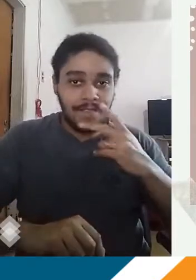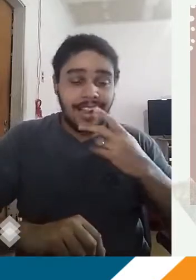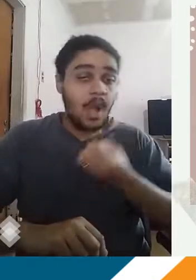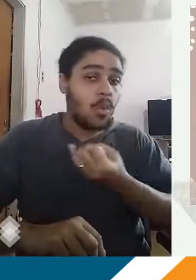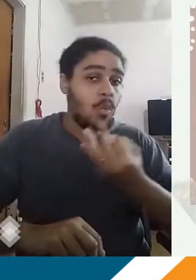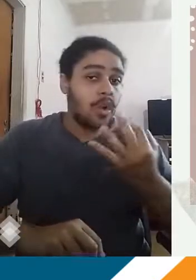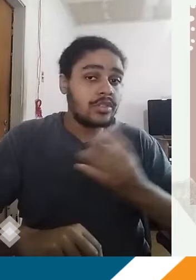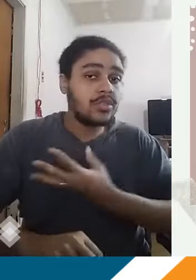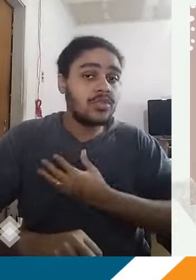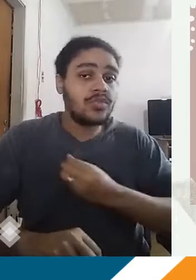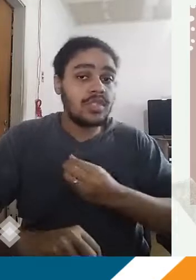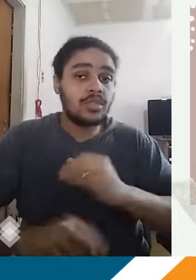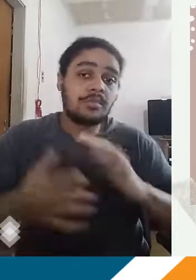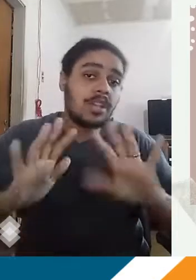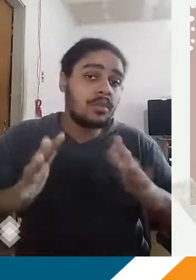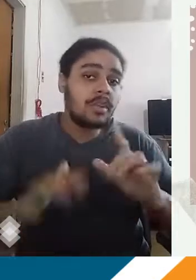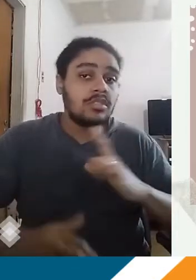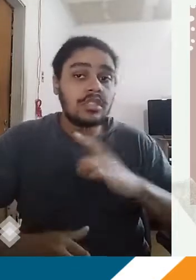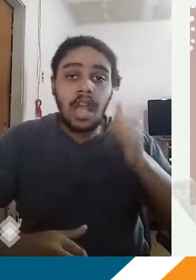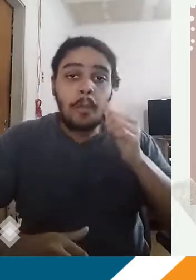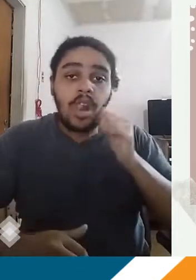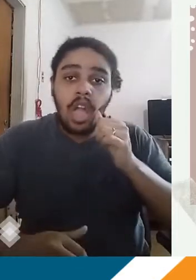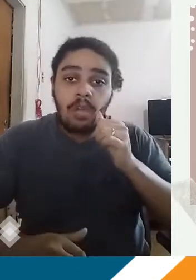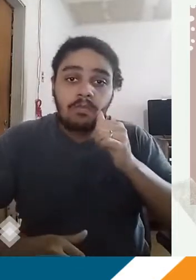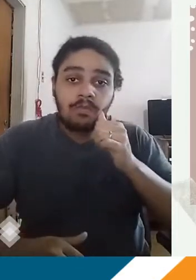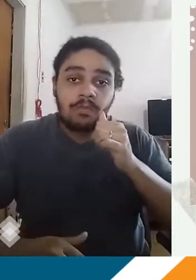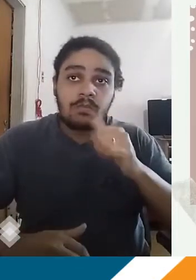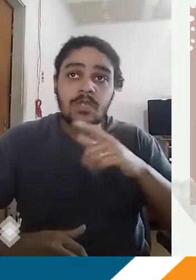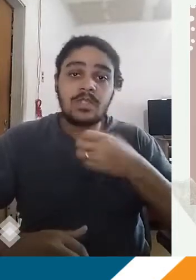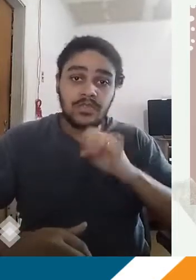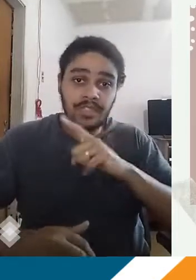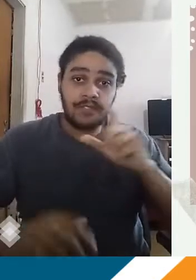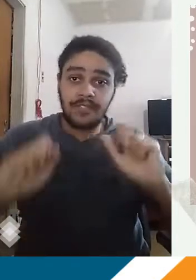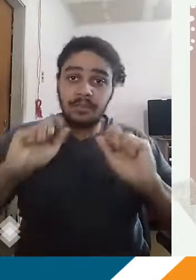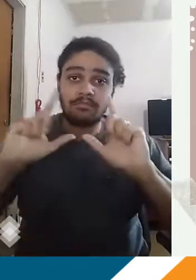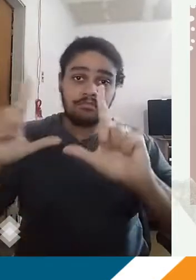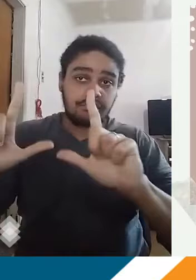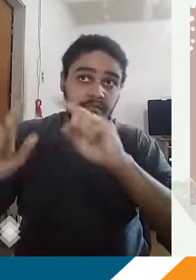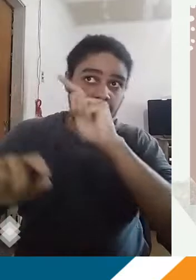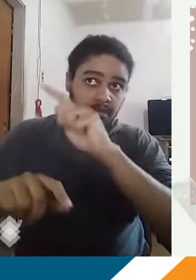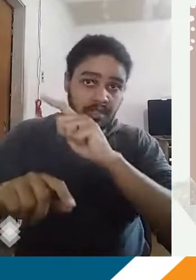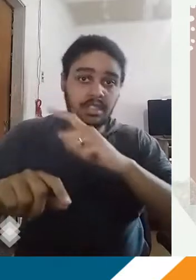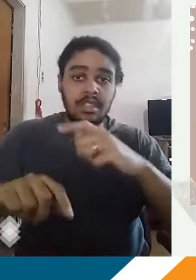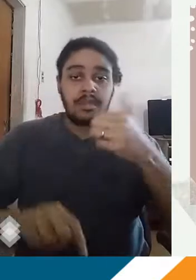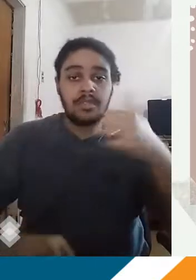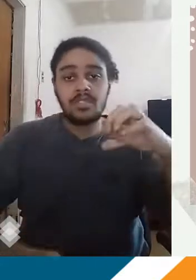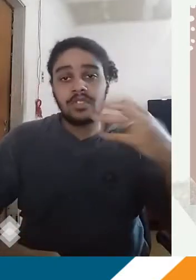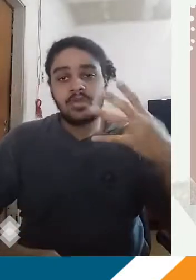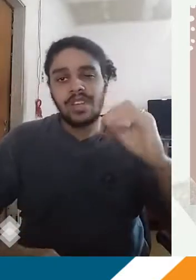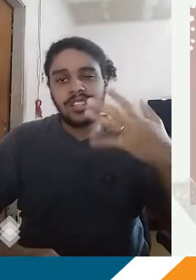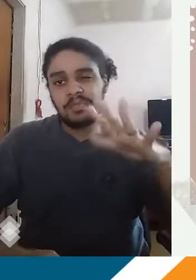Por exemplo, ele retrata quantos filhos em média tem uma mulher. Se olharmos a tabela ali acima,